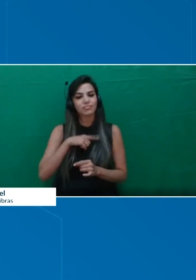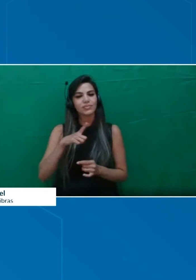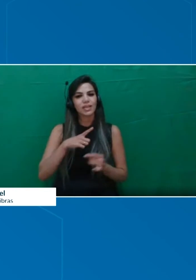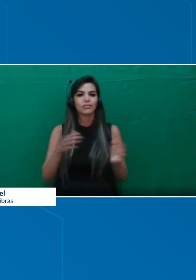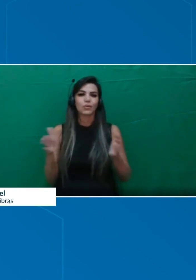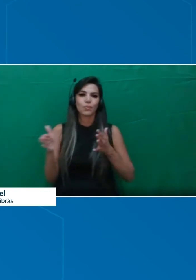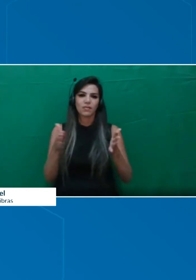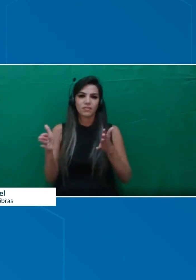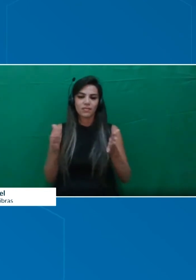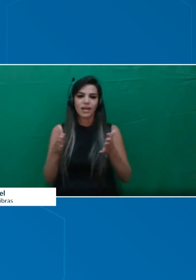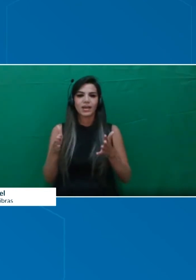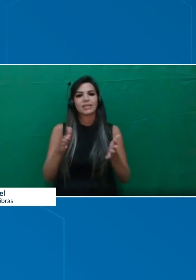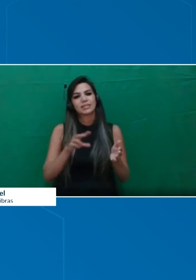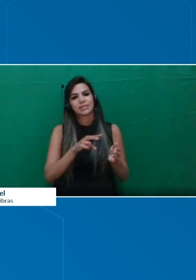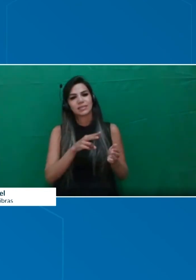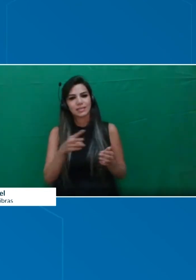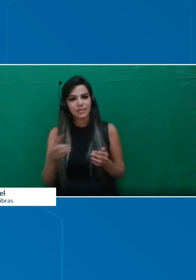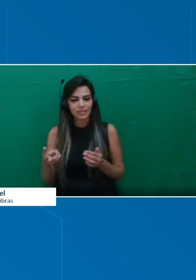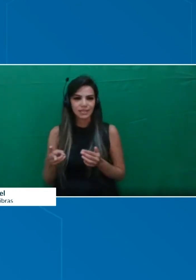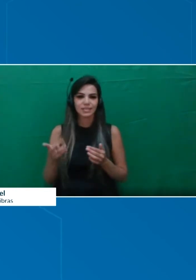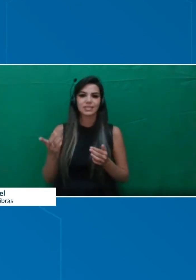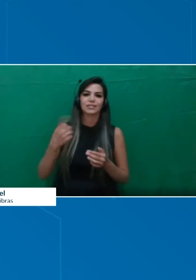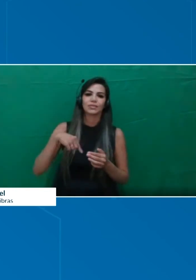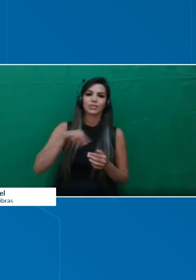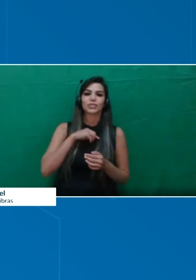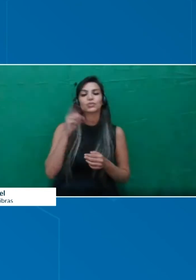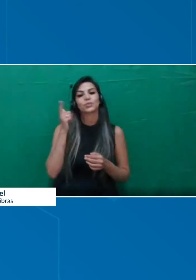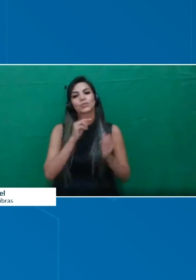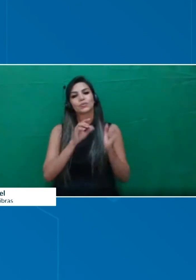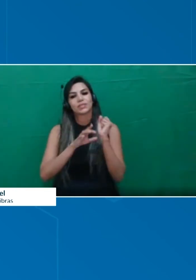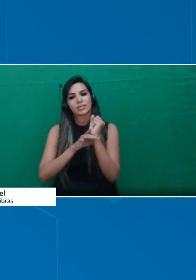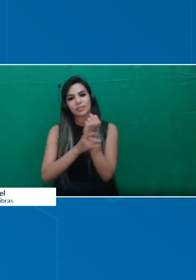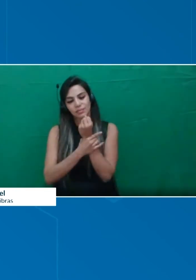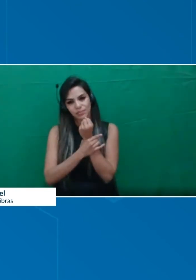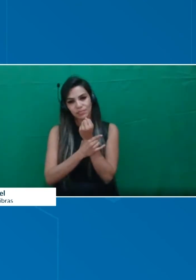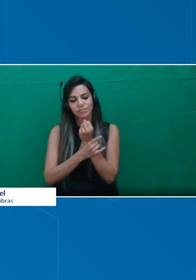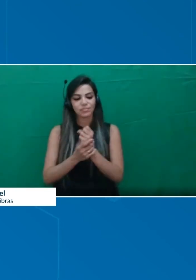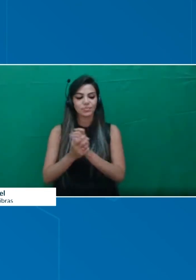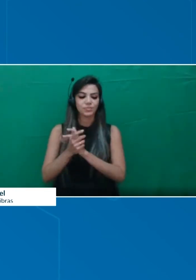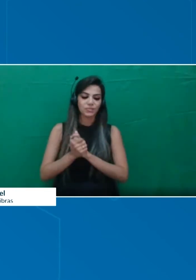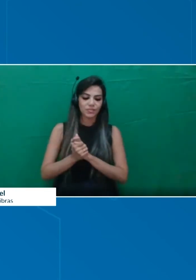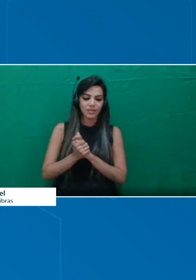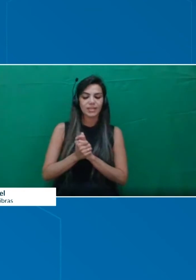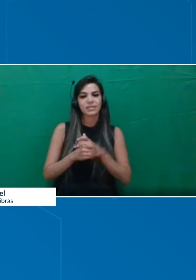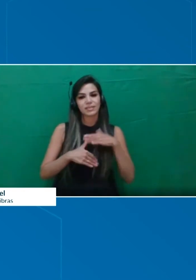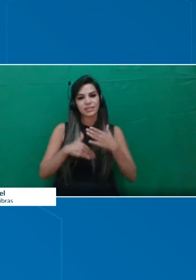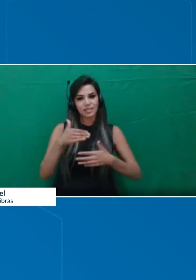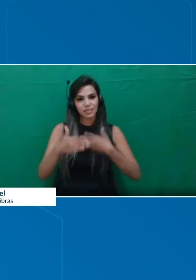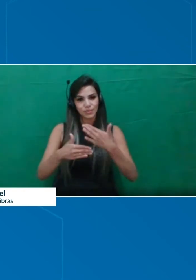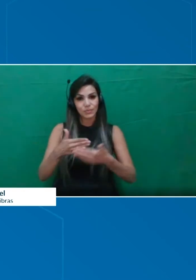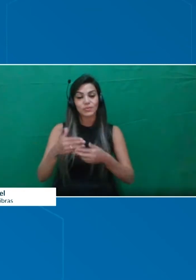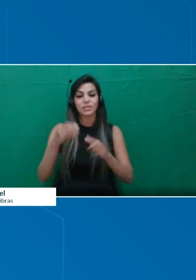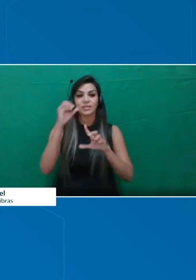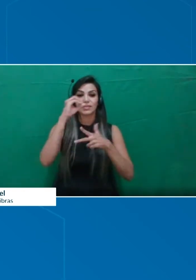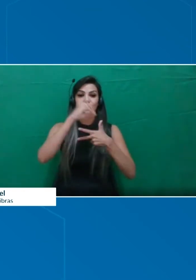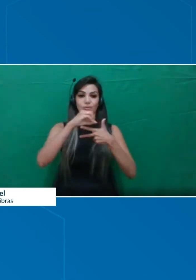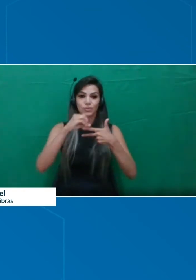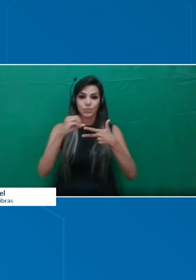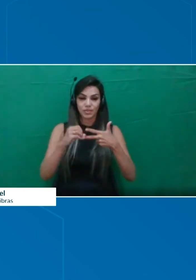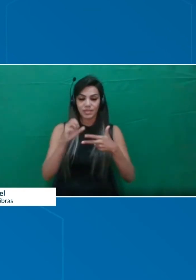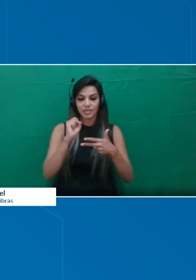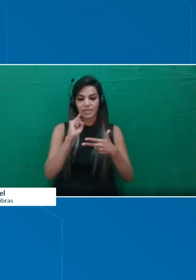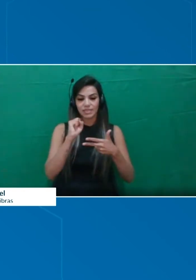transição, até para ganhar um pouco mais de segurança no no processo do Enem Sisu,